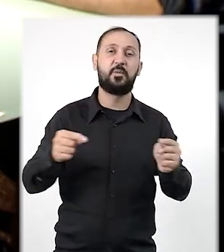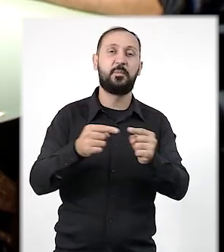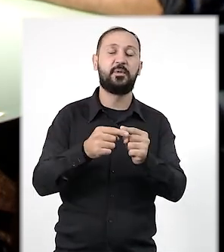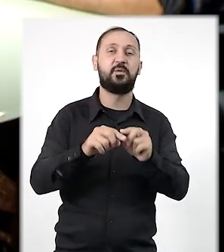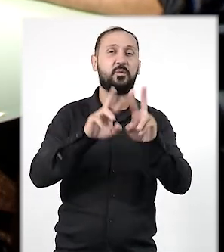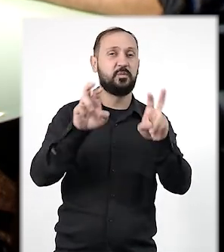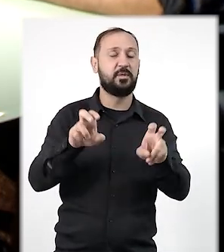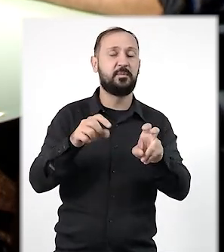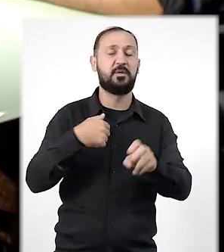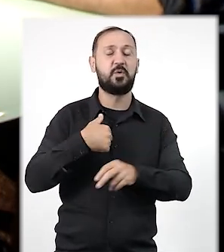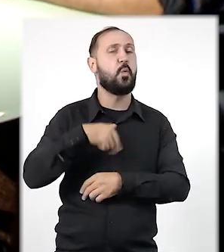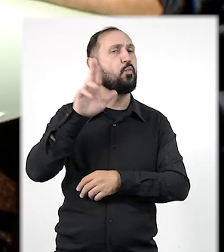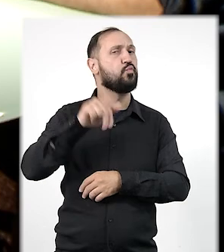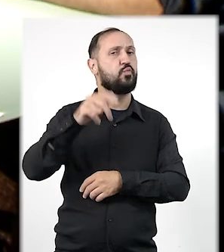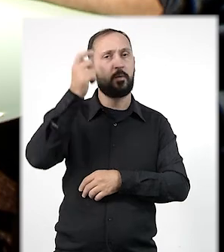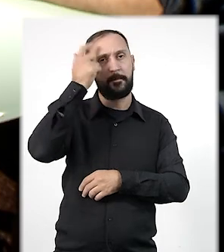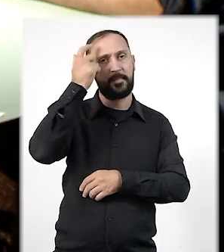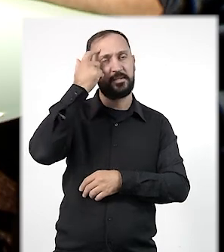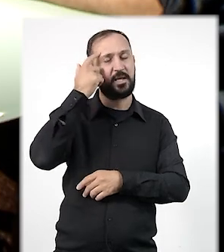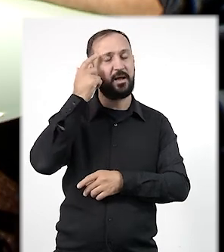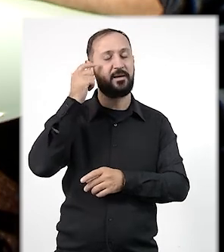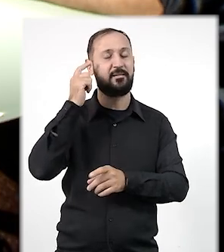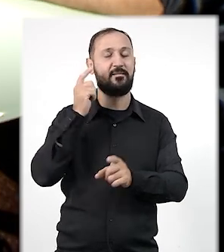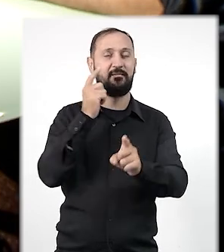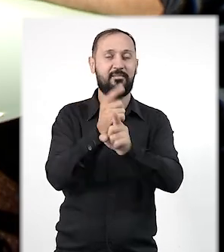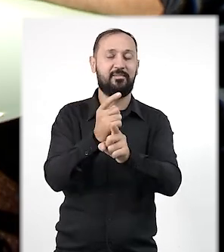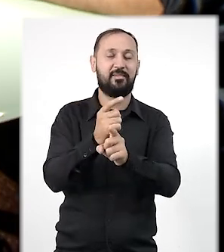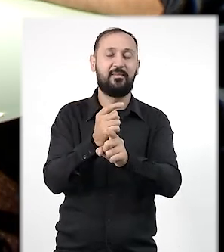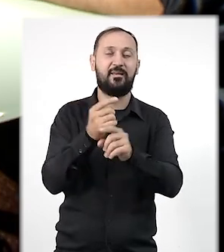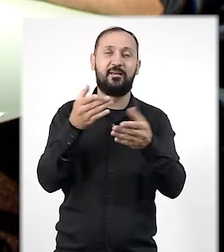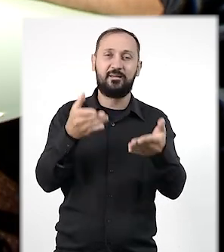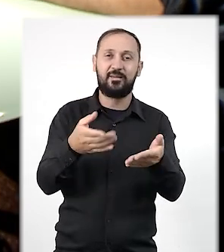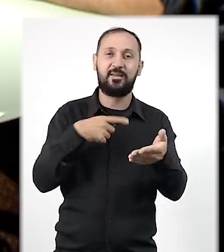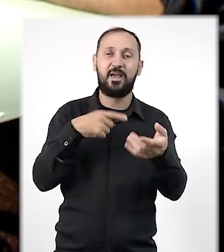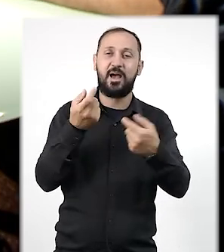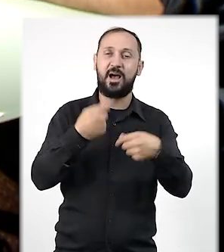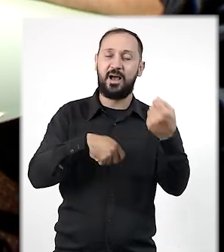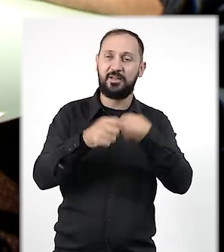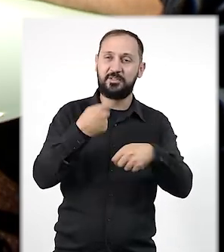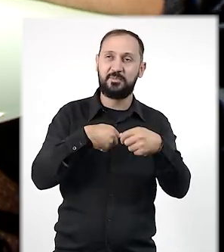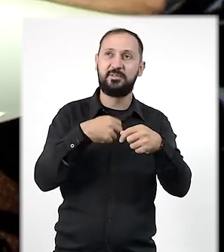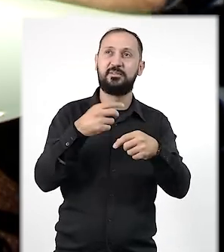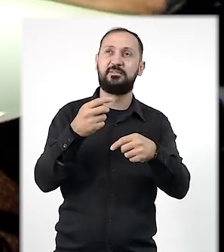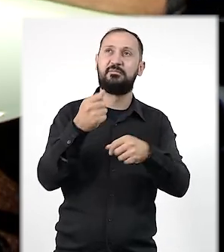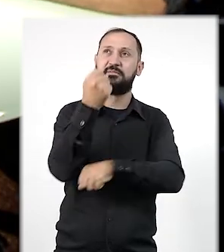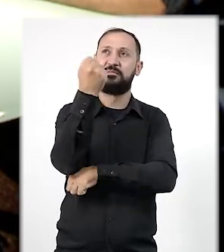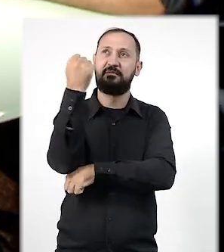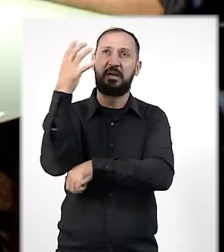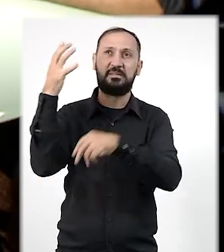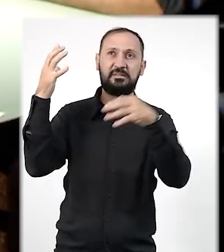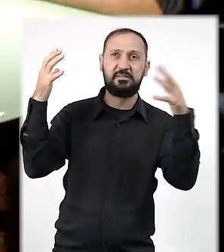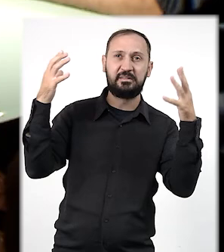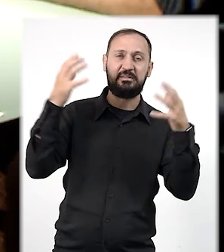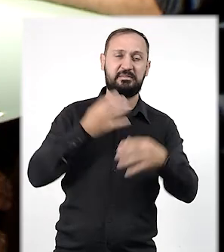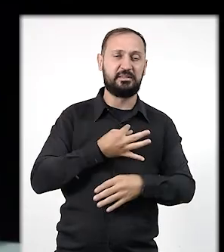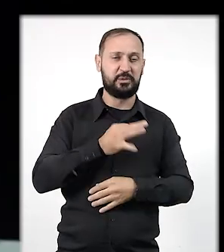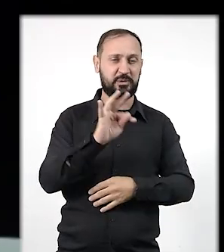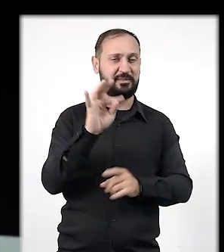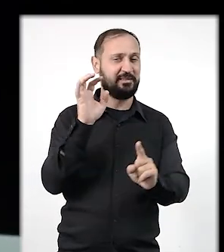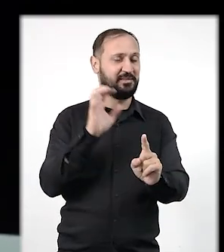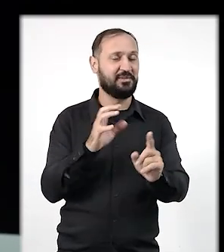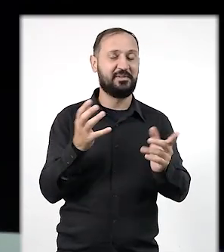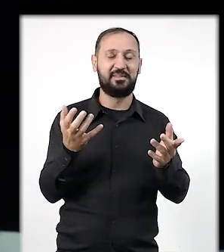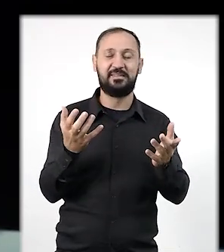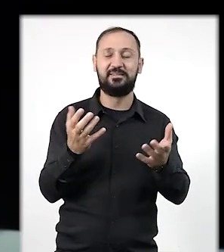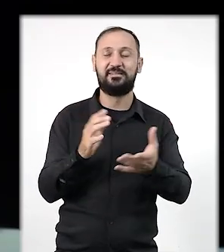que eu pessoalmente nunca imaginava que eu ia encontrar, que era a administração, questão financeira com testosterona,